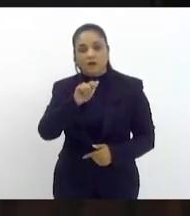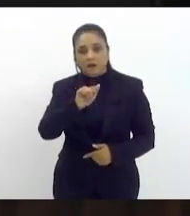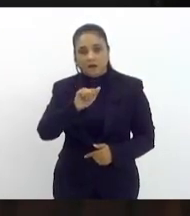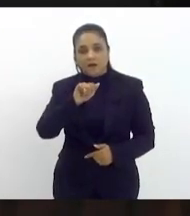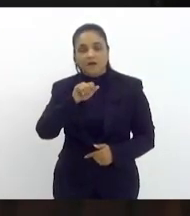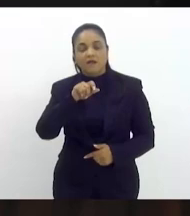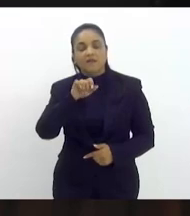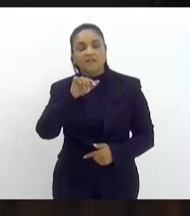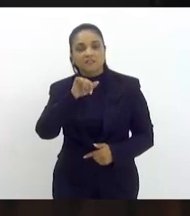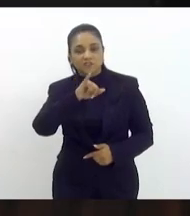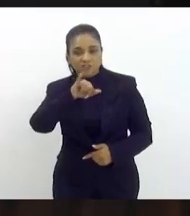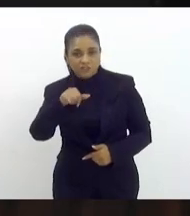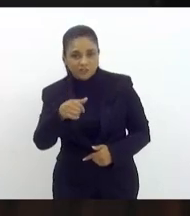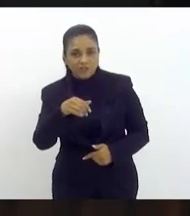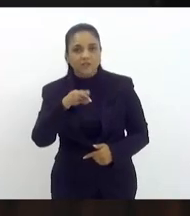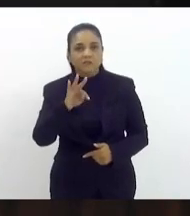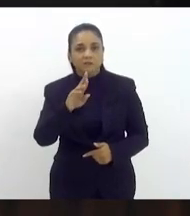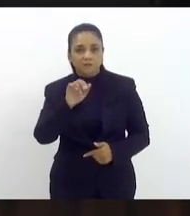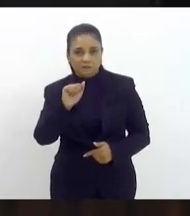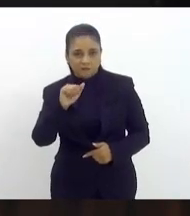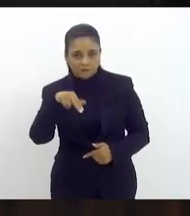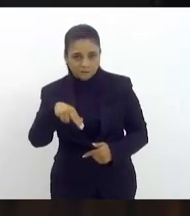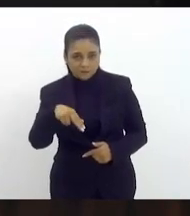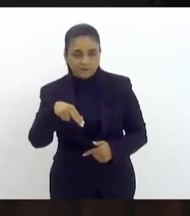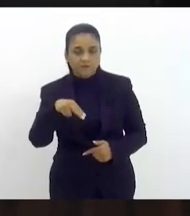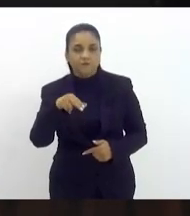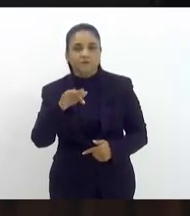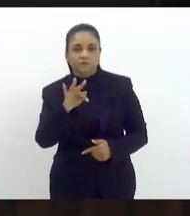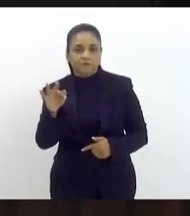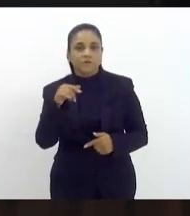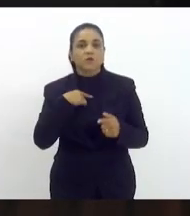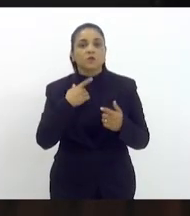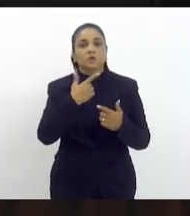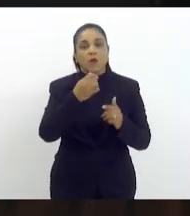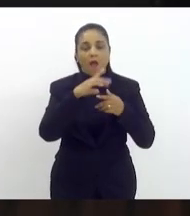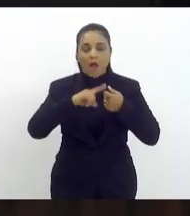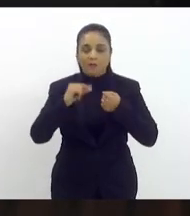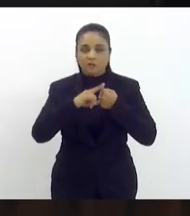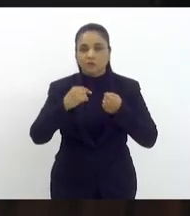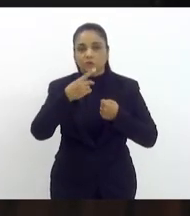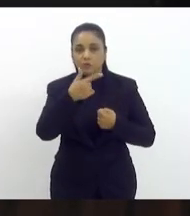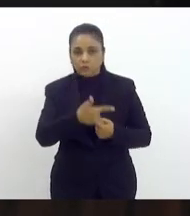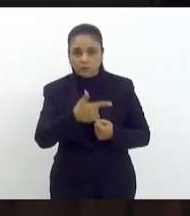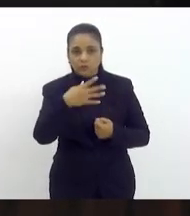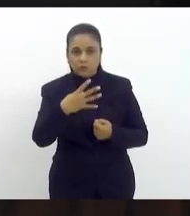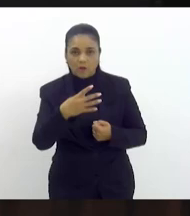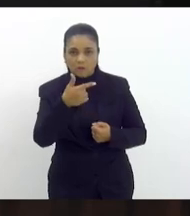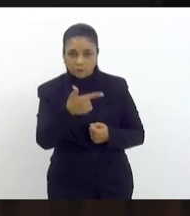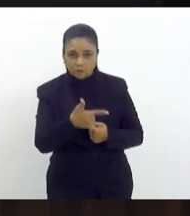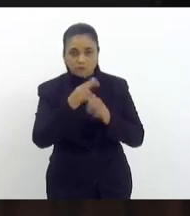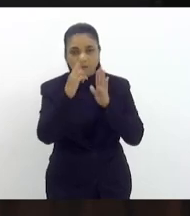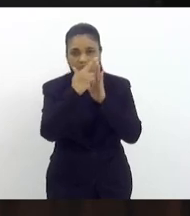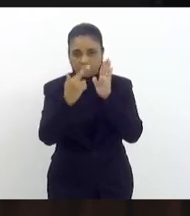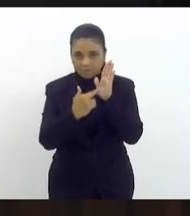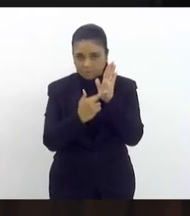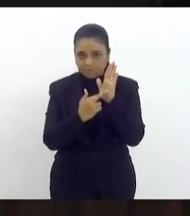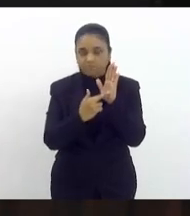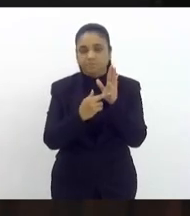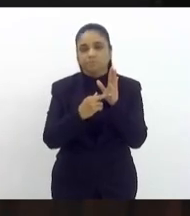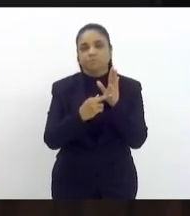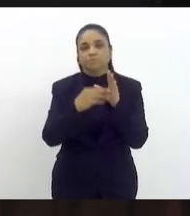rito disposto no inciso 6º do artigo 242 do Regimento Interno.